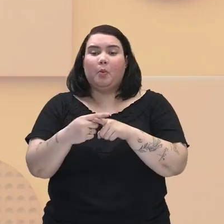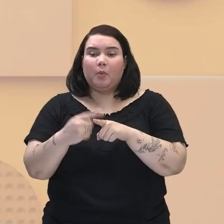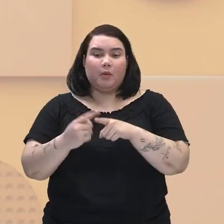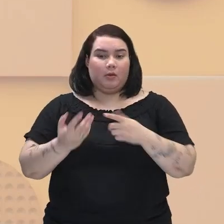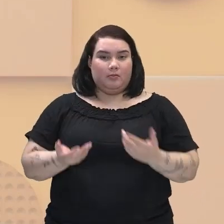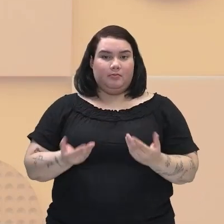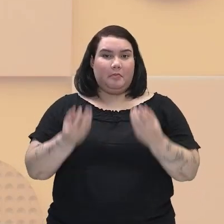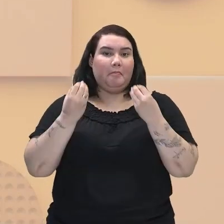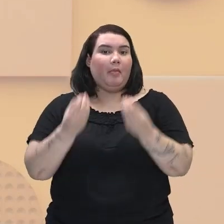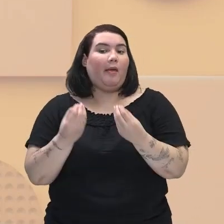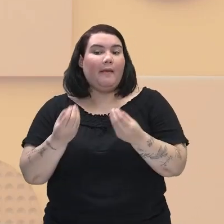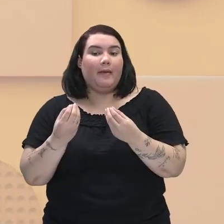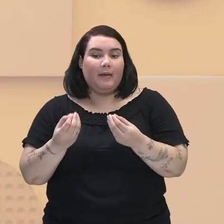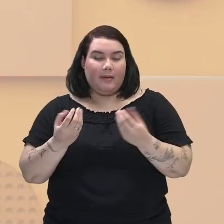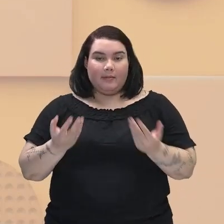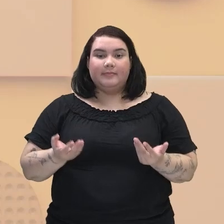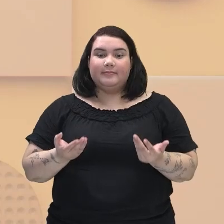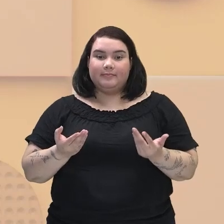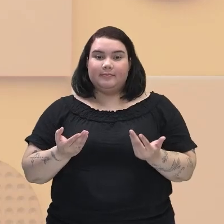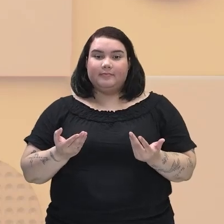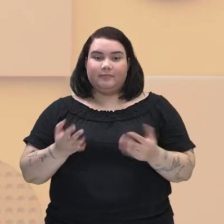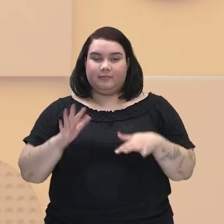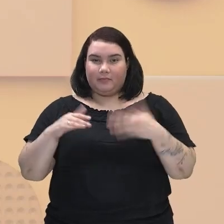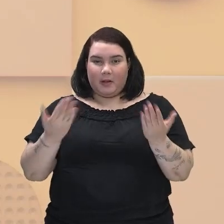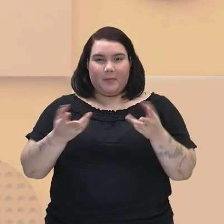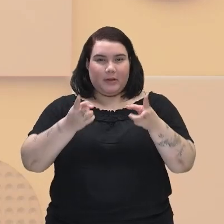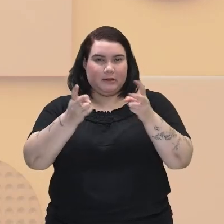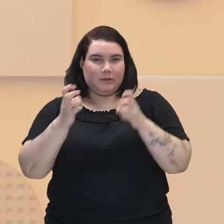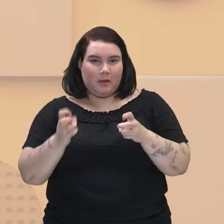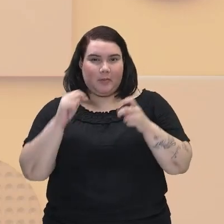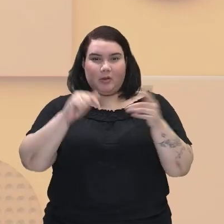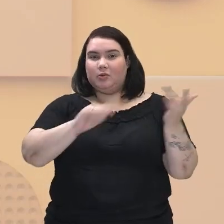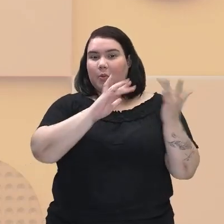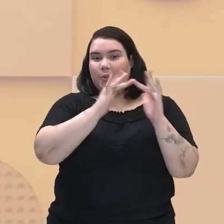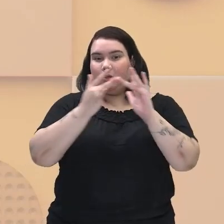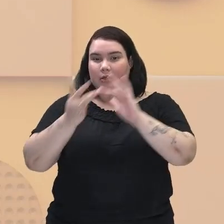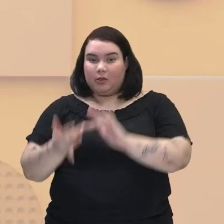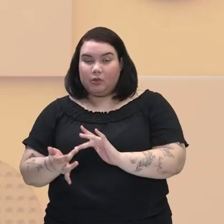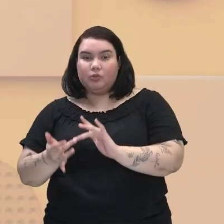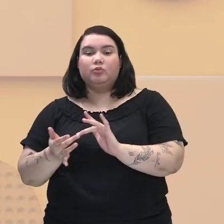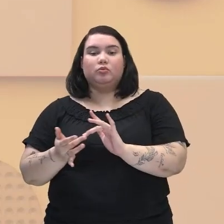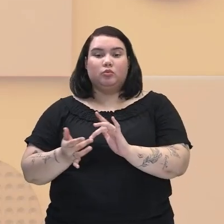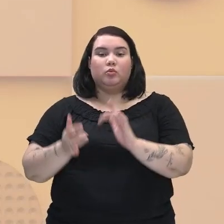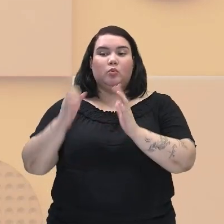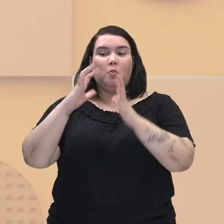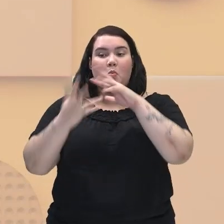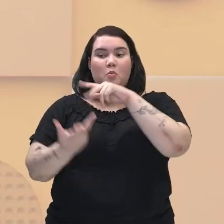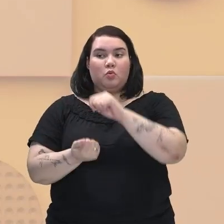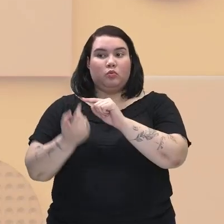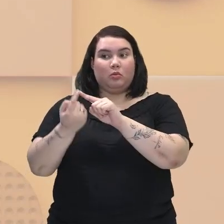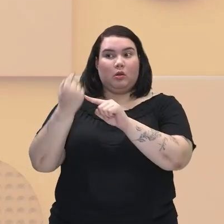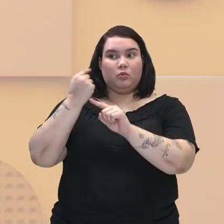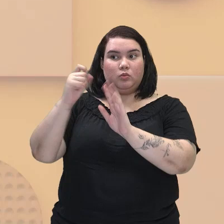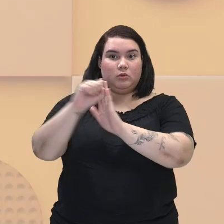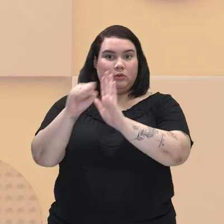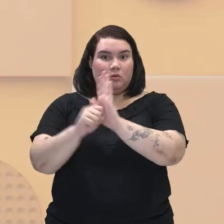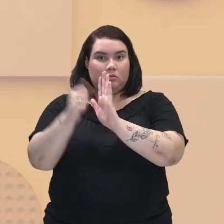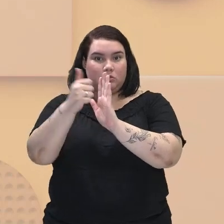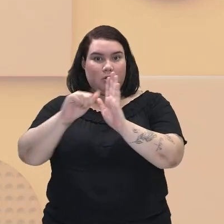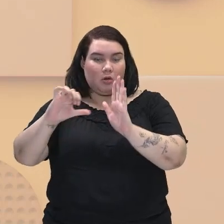para quê das coisas. E é dentro desse contexto do mundo do século XIX